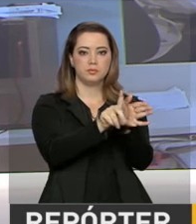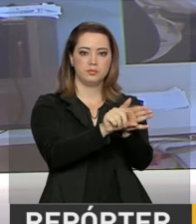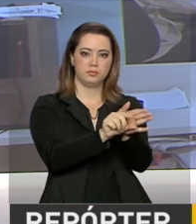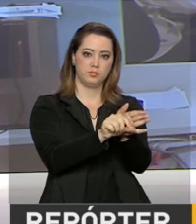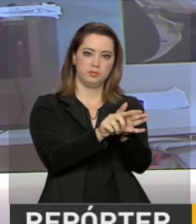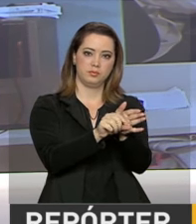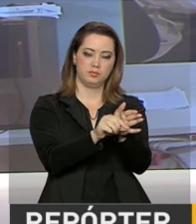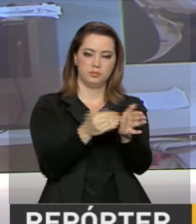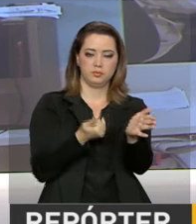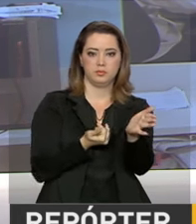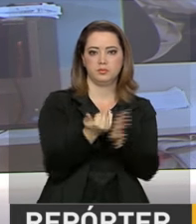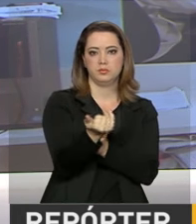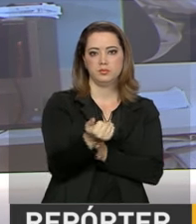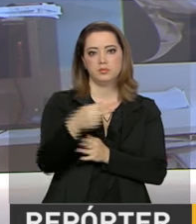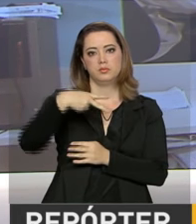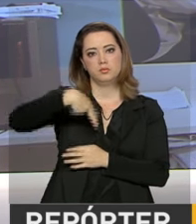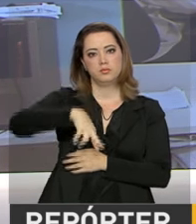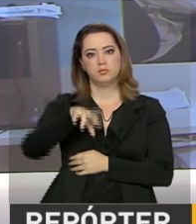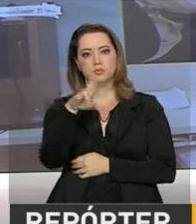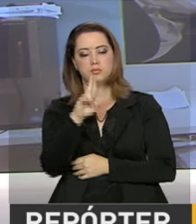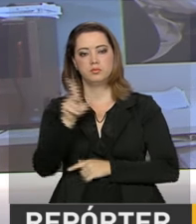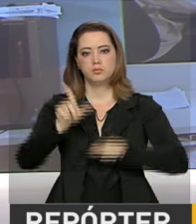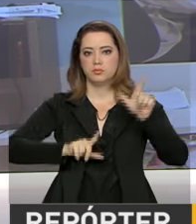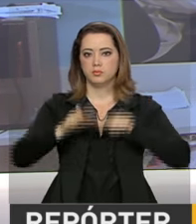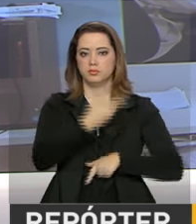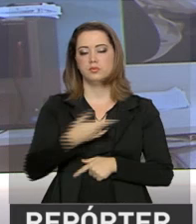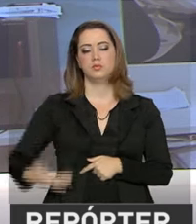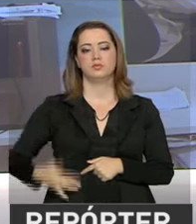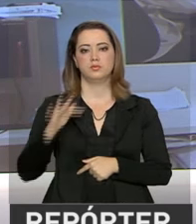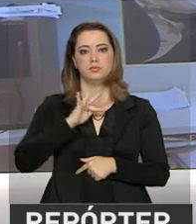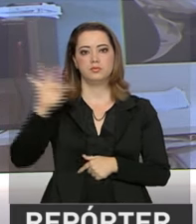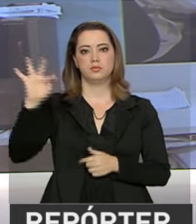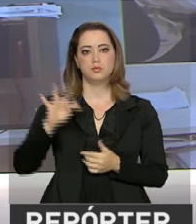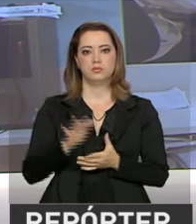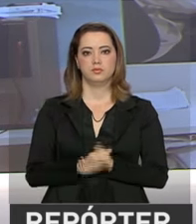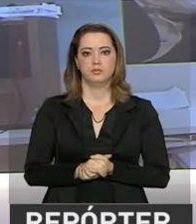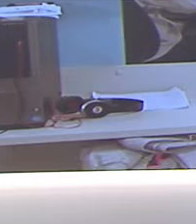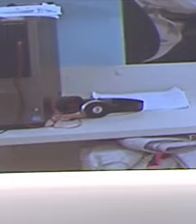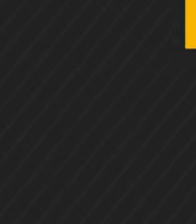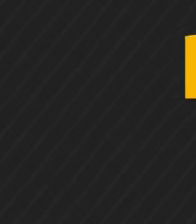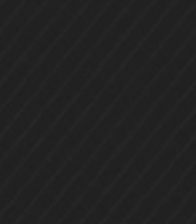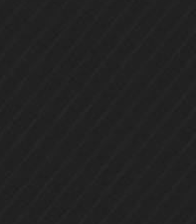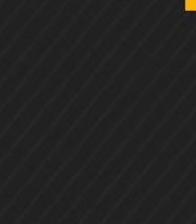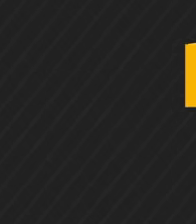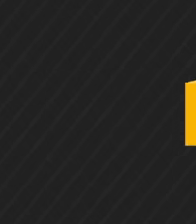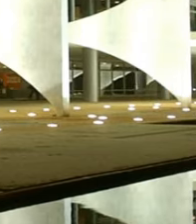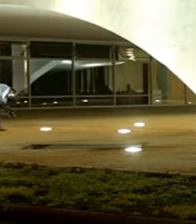novidades em nossas redes sociais. Continue com a gente, NBR. que é a TV do governo federal.